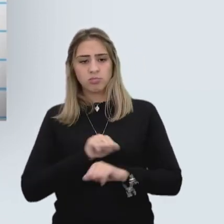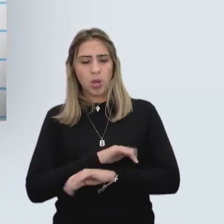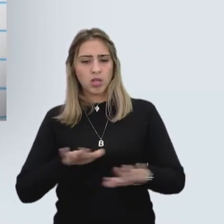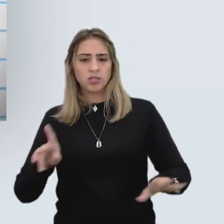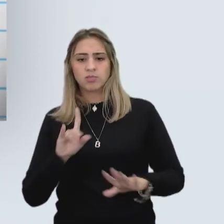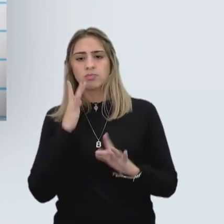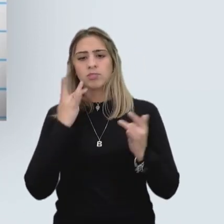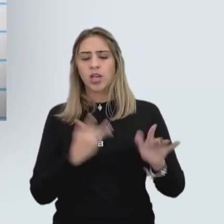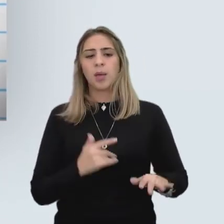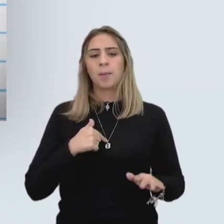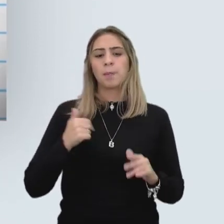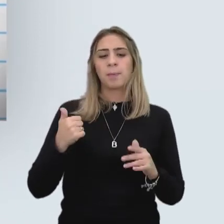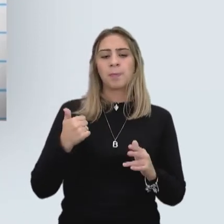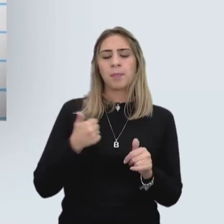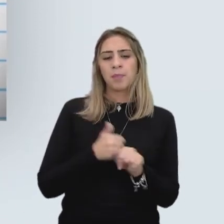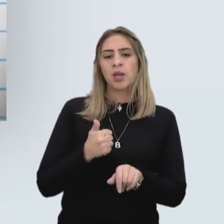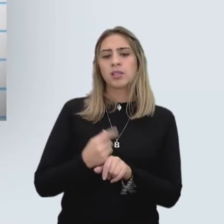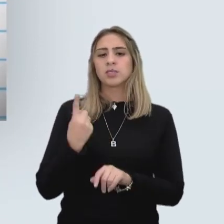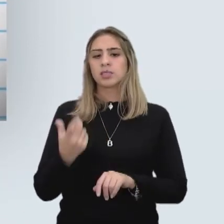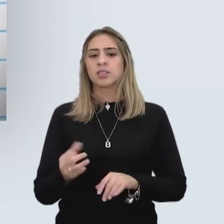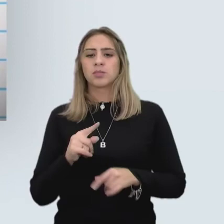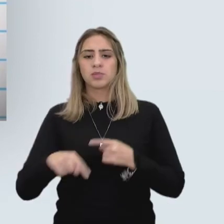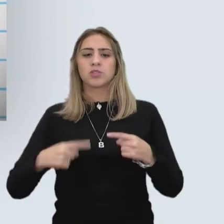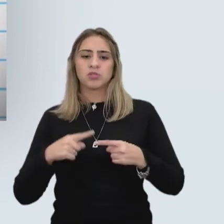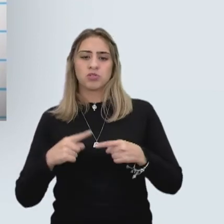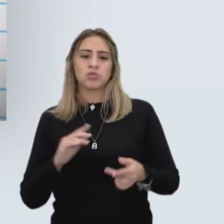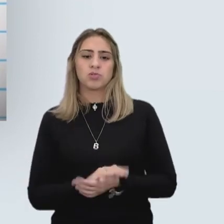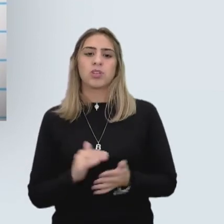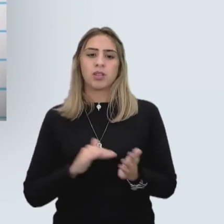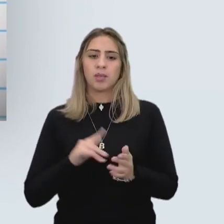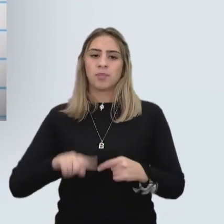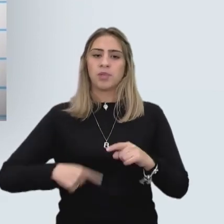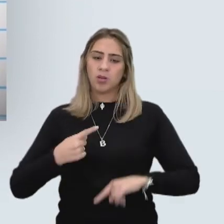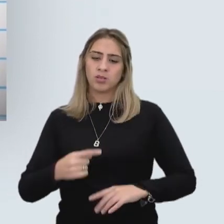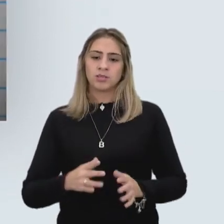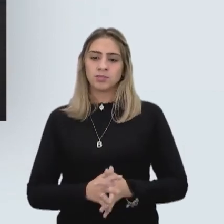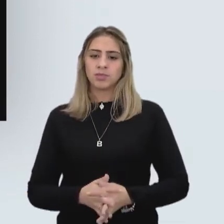deixe de acompanhar os outros 16 objetivos aqui no nosso canal. Até a próxima!